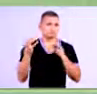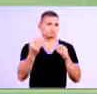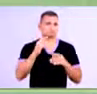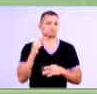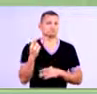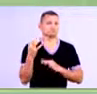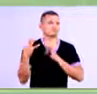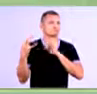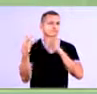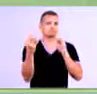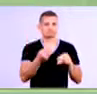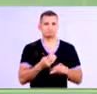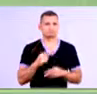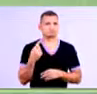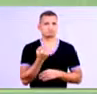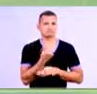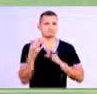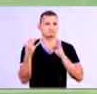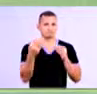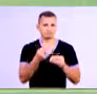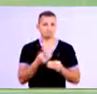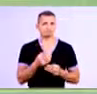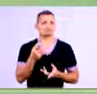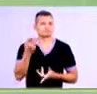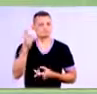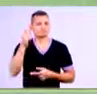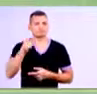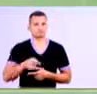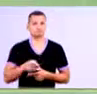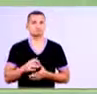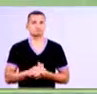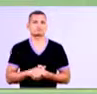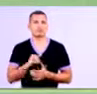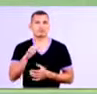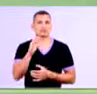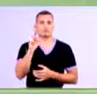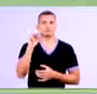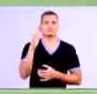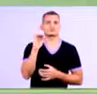tá? Faz parte da função cerebral.